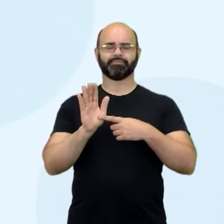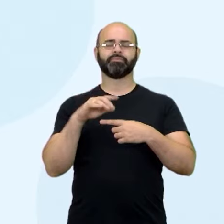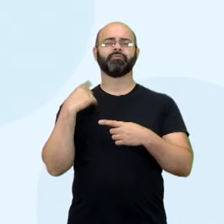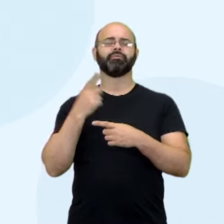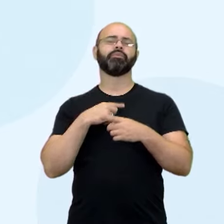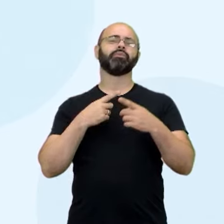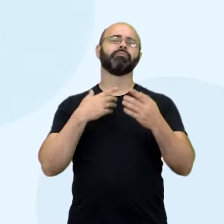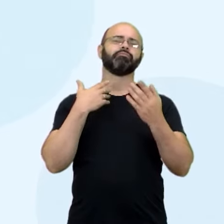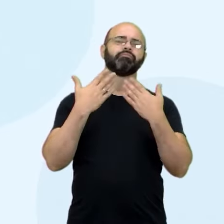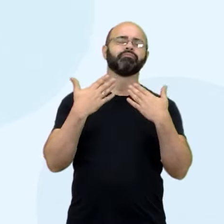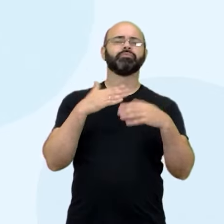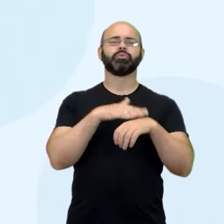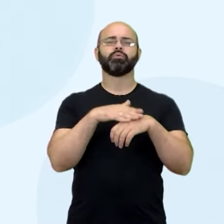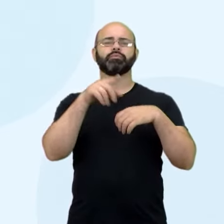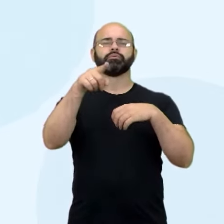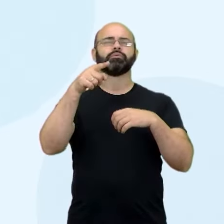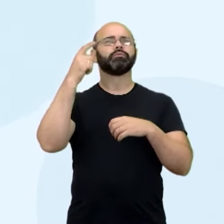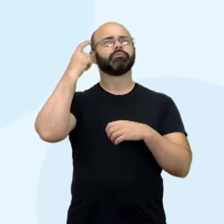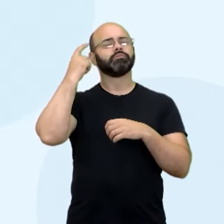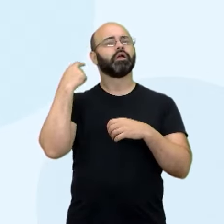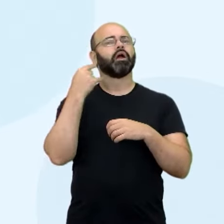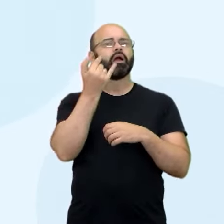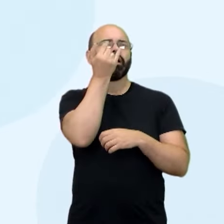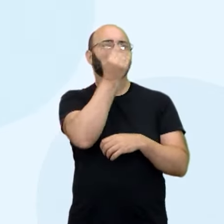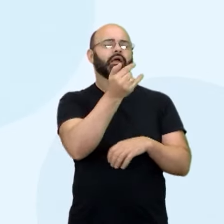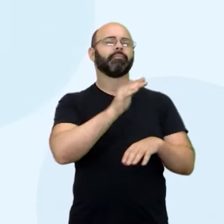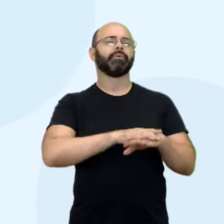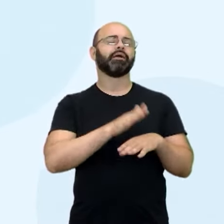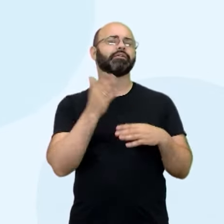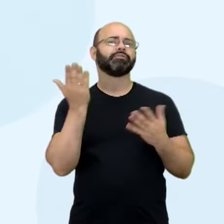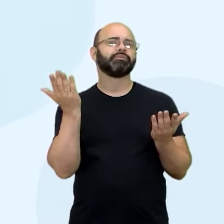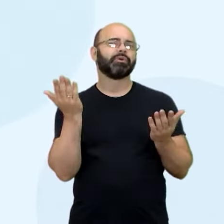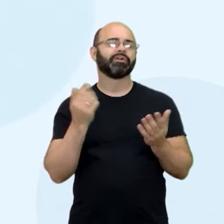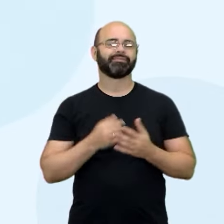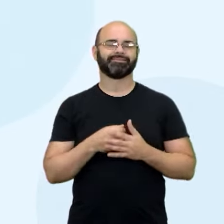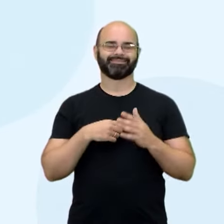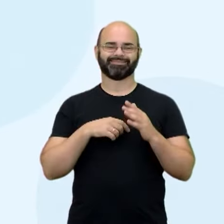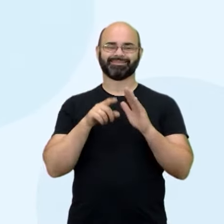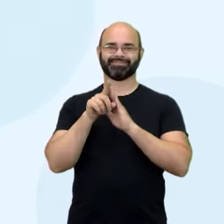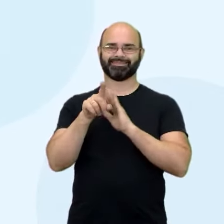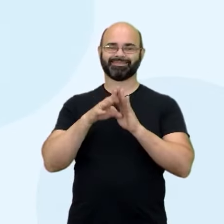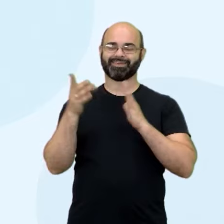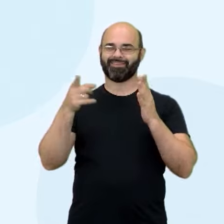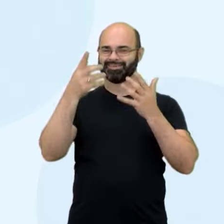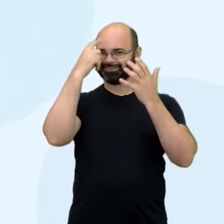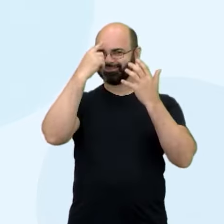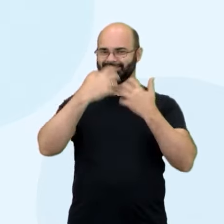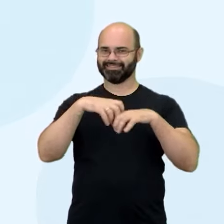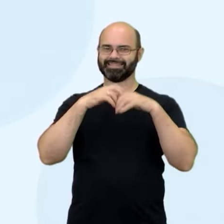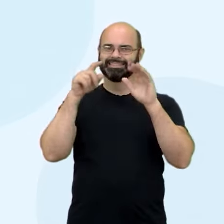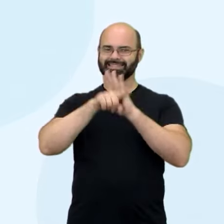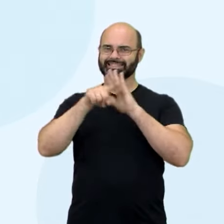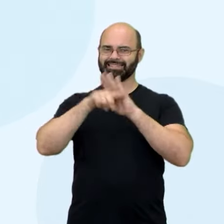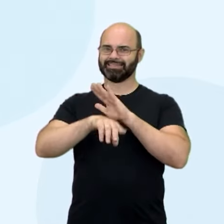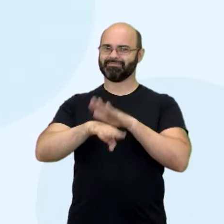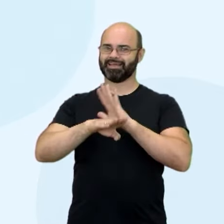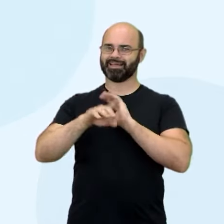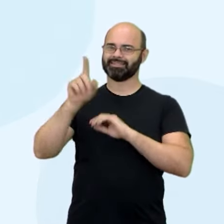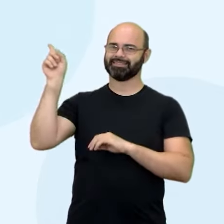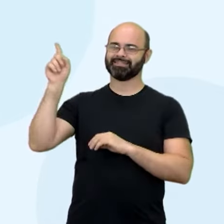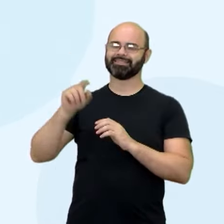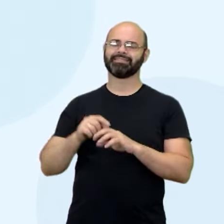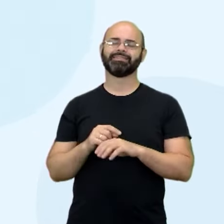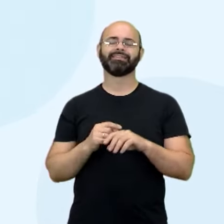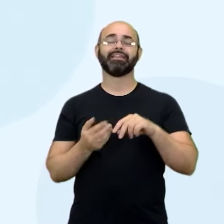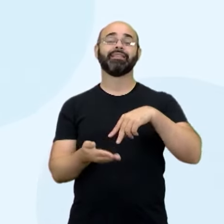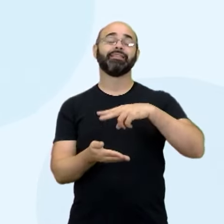discutimos aqui que mais chamou a sua atenção? Mais perguntas na tela. Hoje é momento para reflexão. E sobre dança?